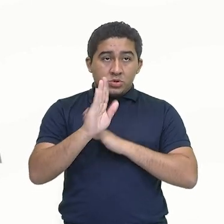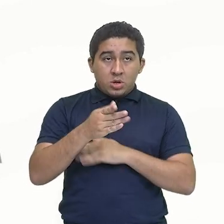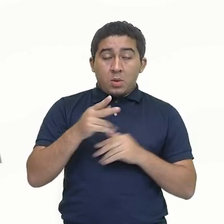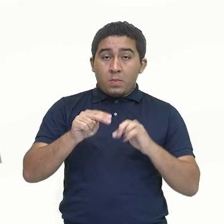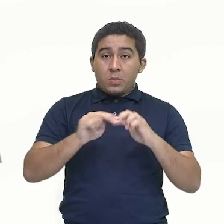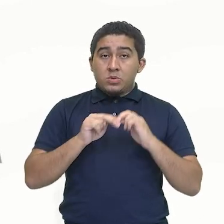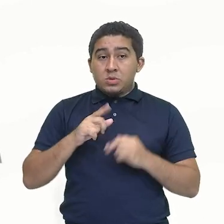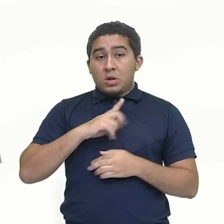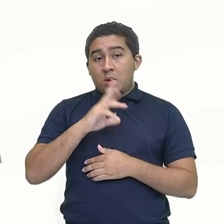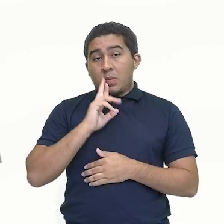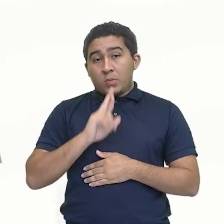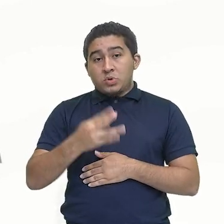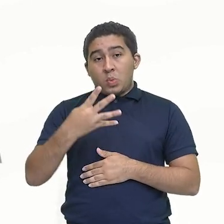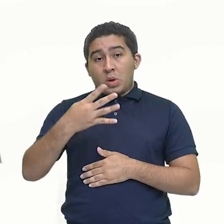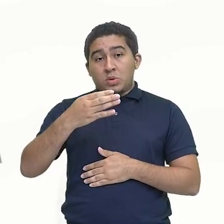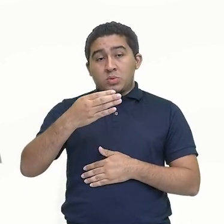deu